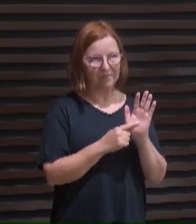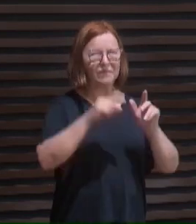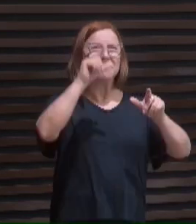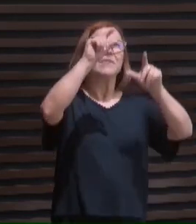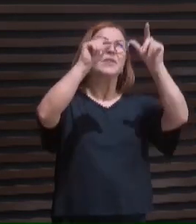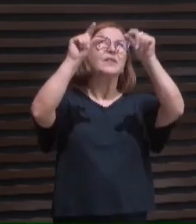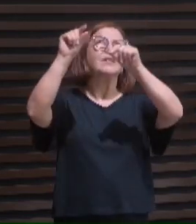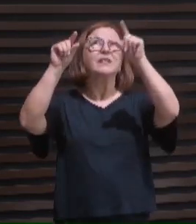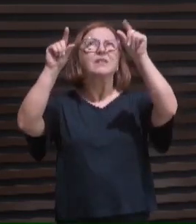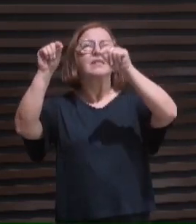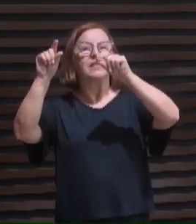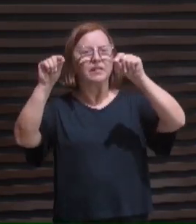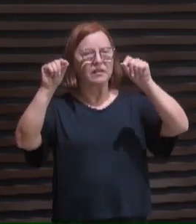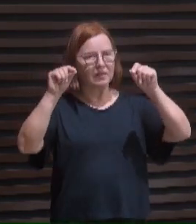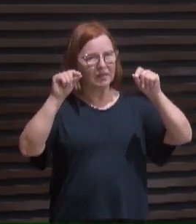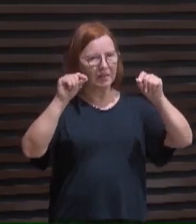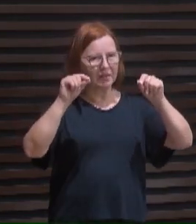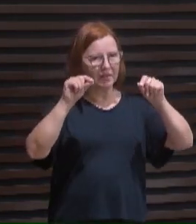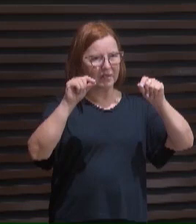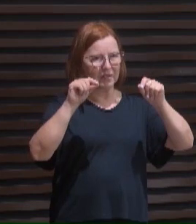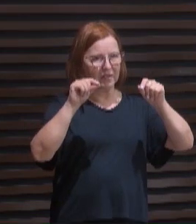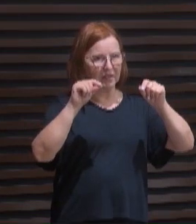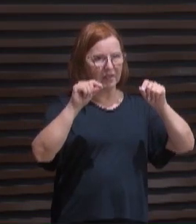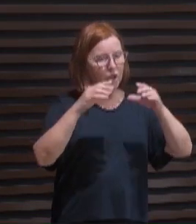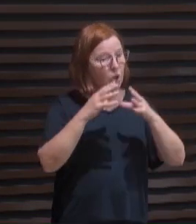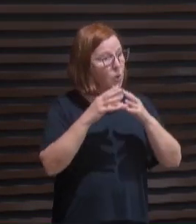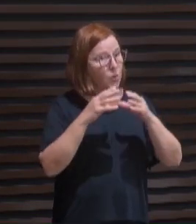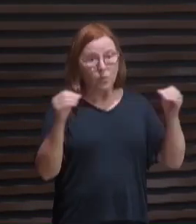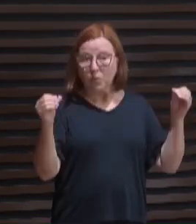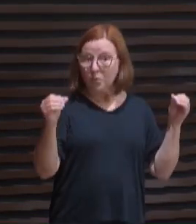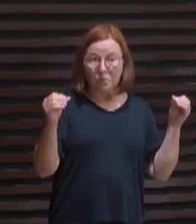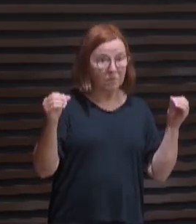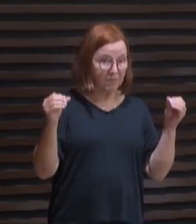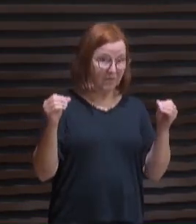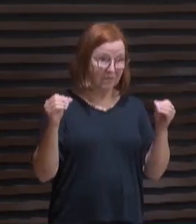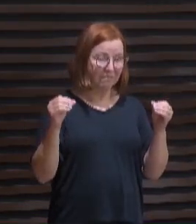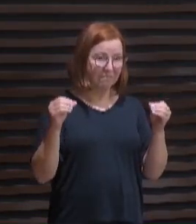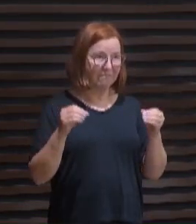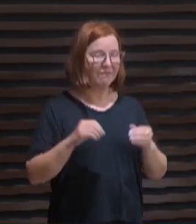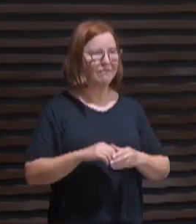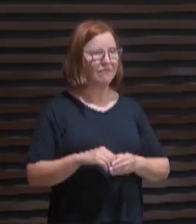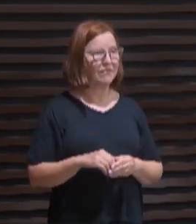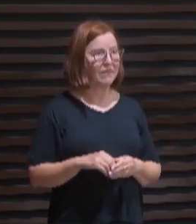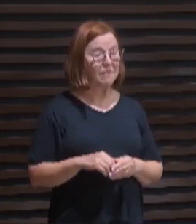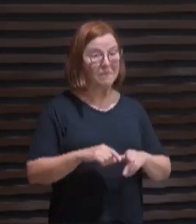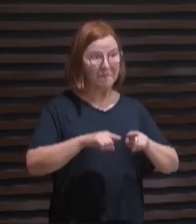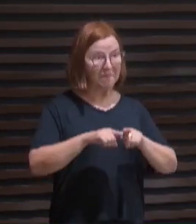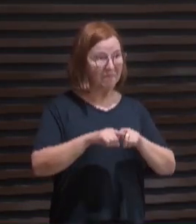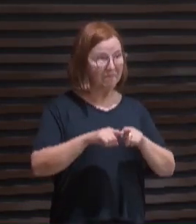constelações estão sendo engolidas pelo buraco negro e desaparecendo, e a coisa. E ele diz aqui uma coisa